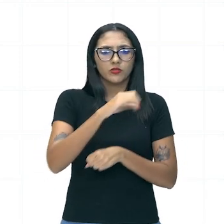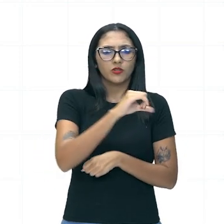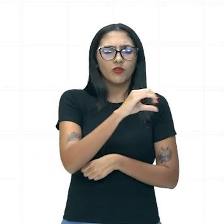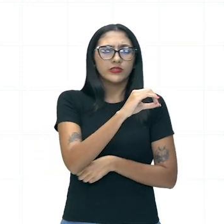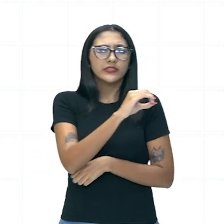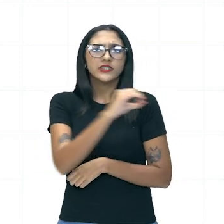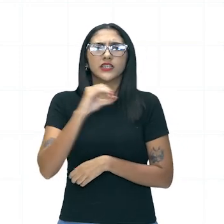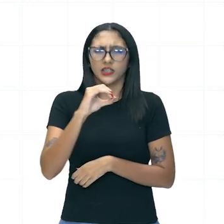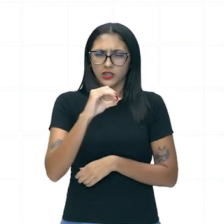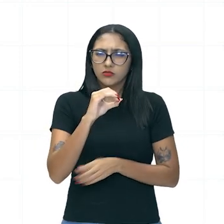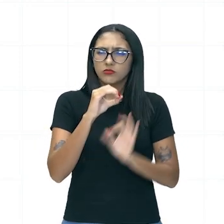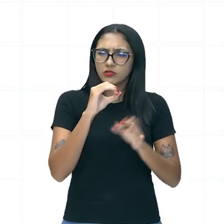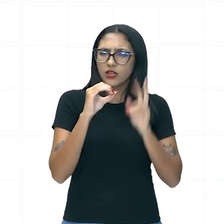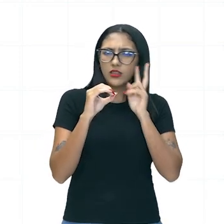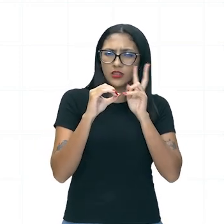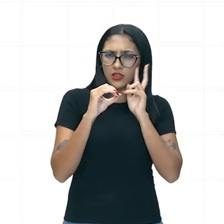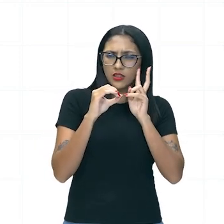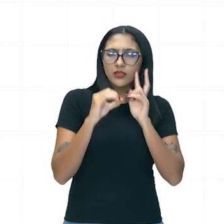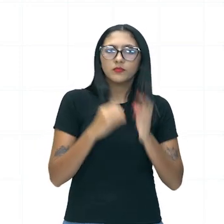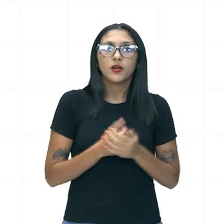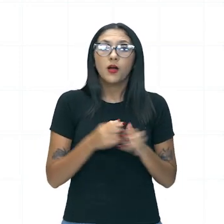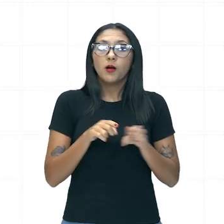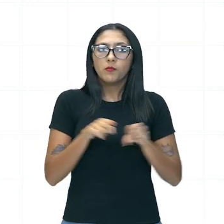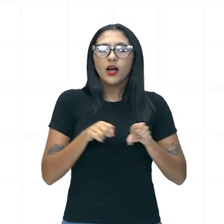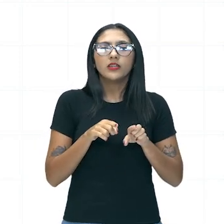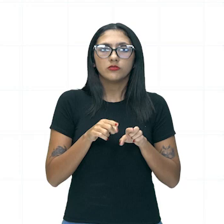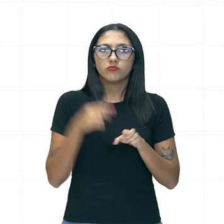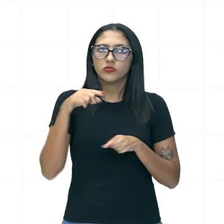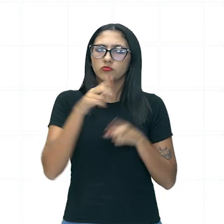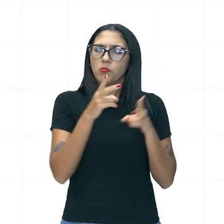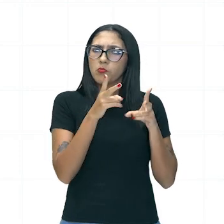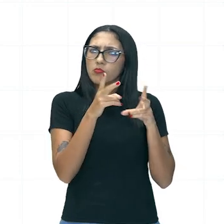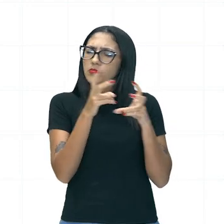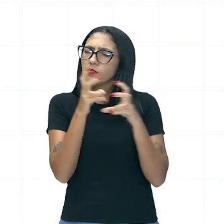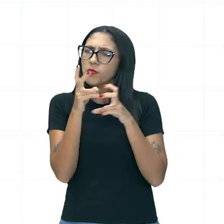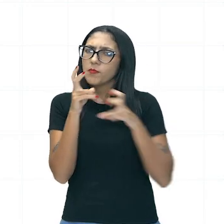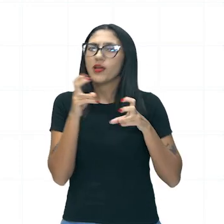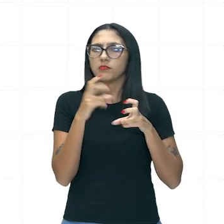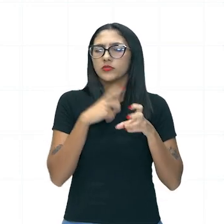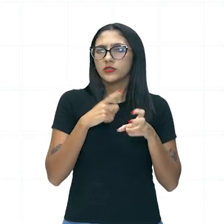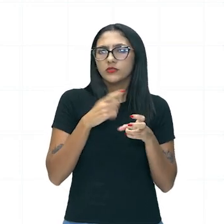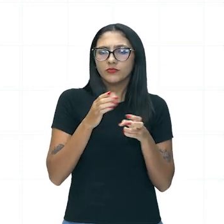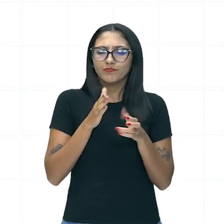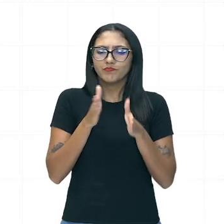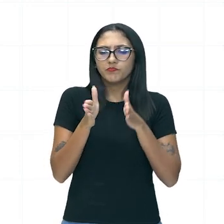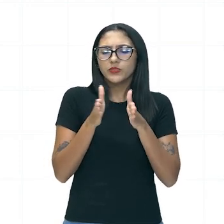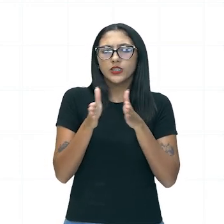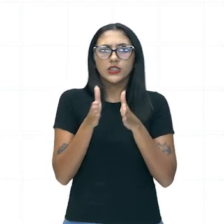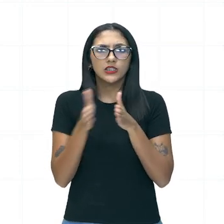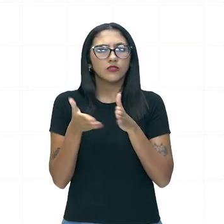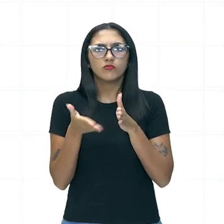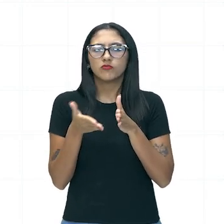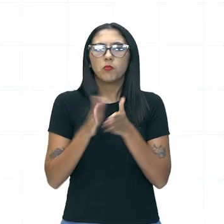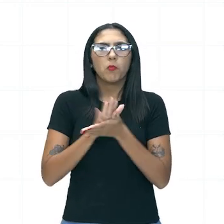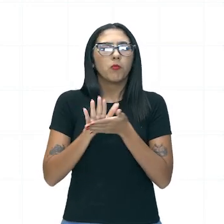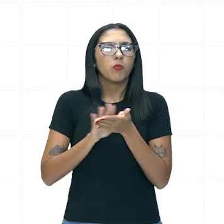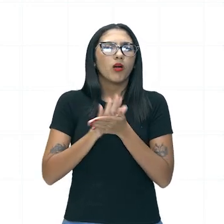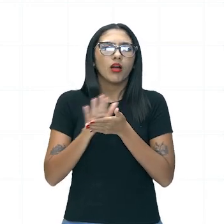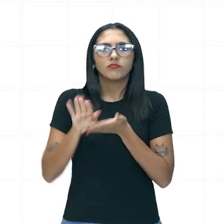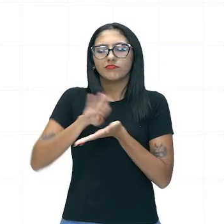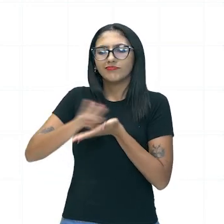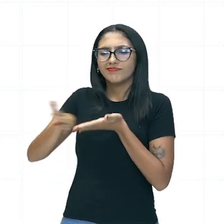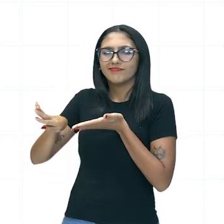dessa modalidade nas Olimpíadas, mas vocês vão observar que ela passou um período ali inativa, né, fora